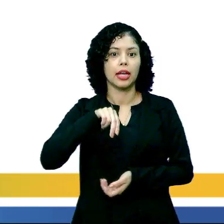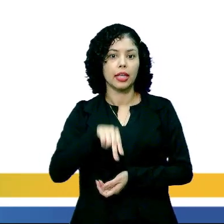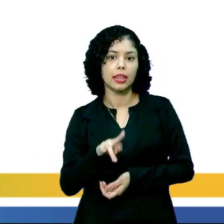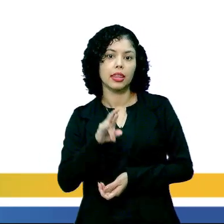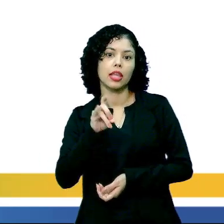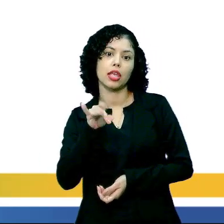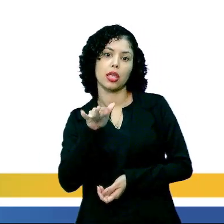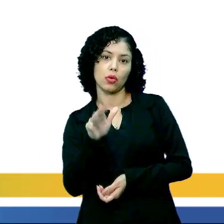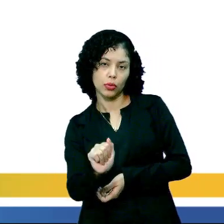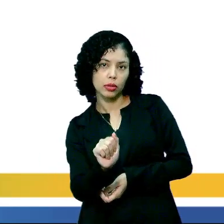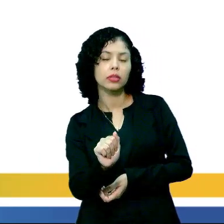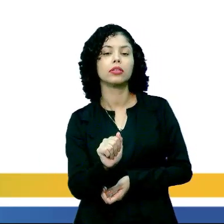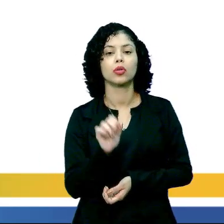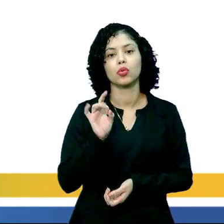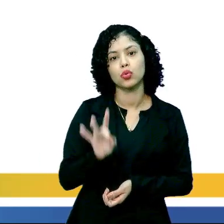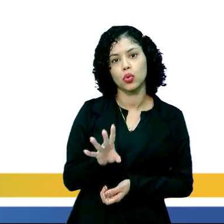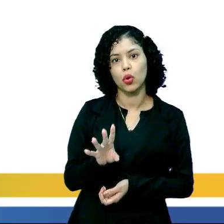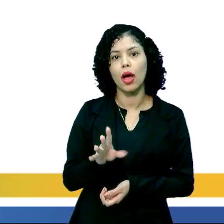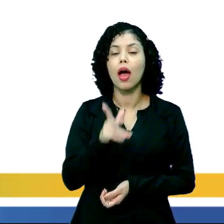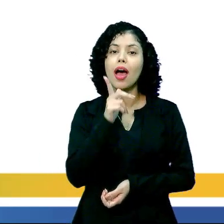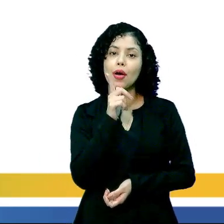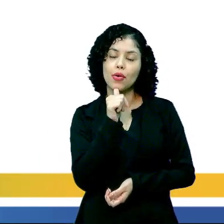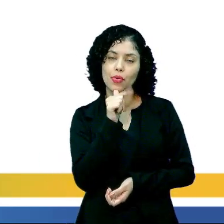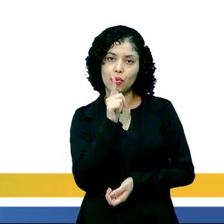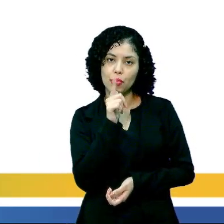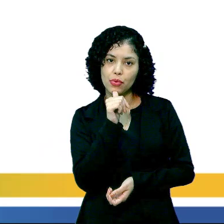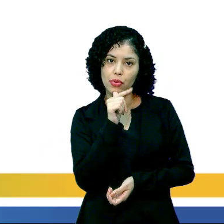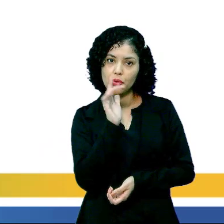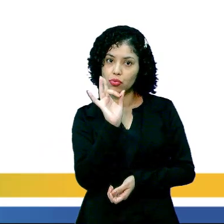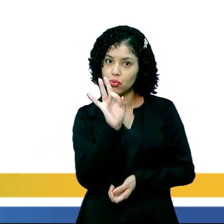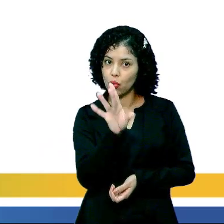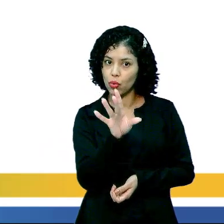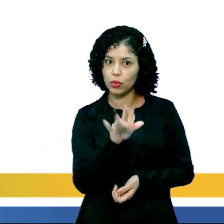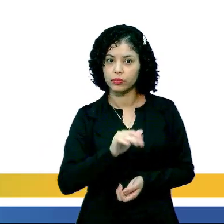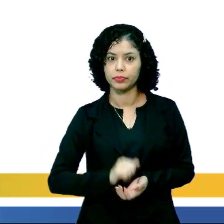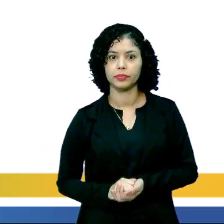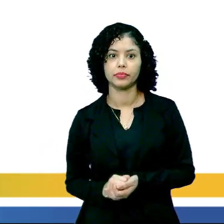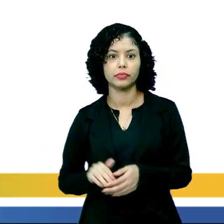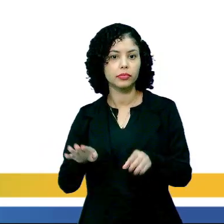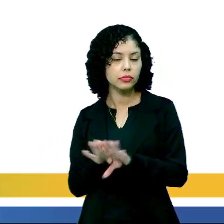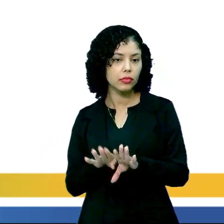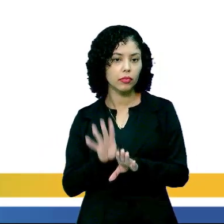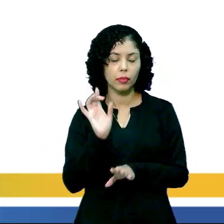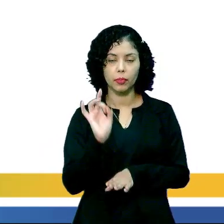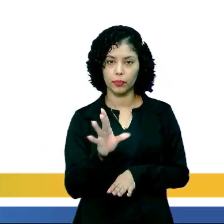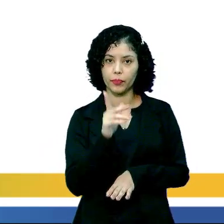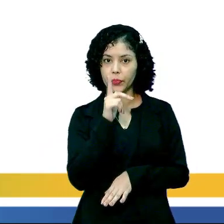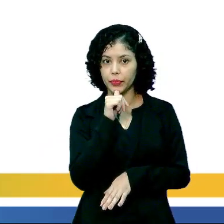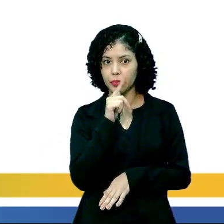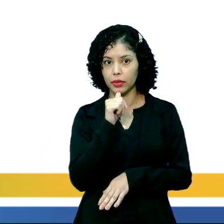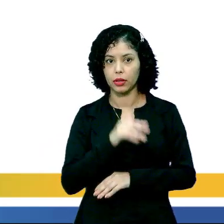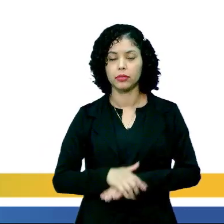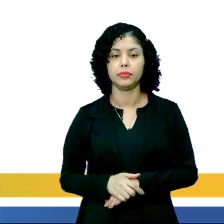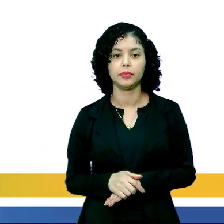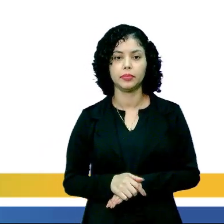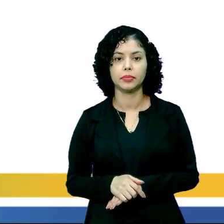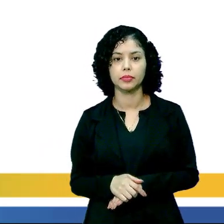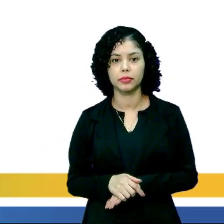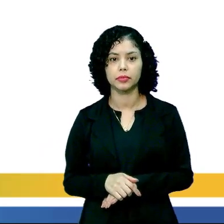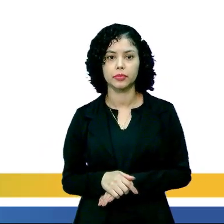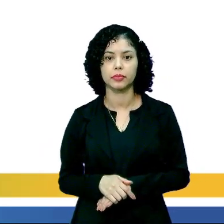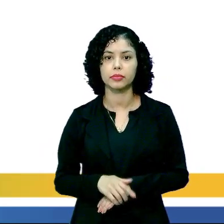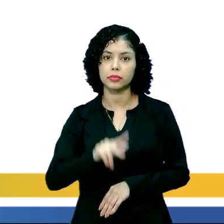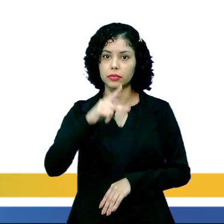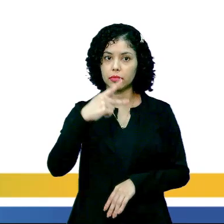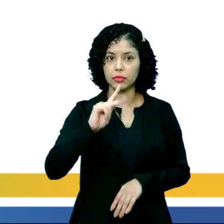a única substância neutra pura é a água tá pessoal então a água destilada somente água ela vai ter ali um